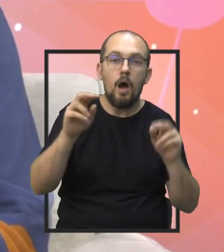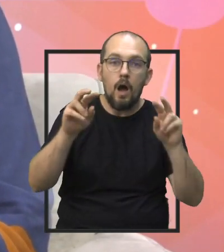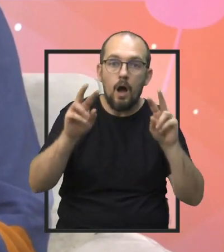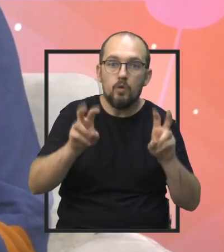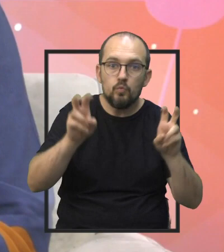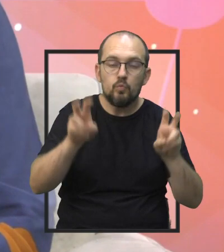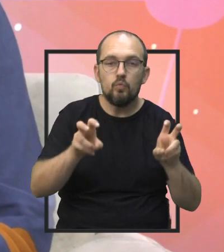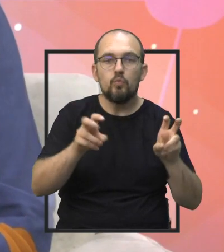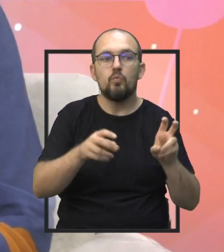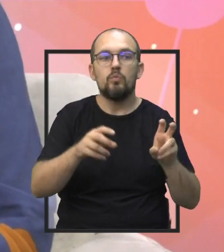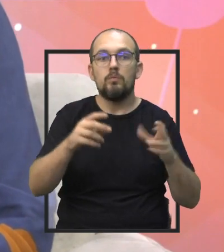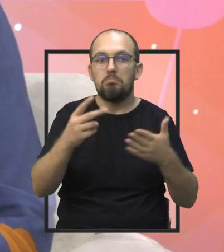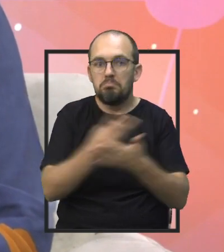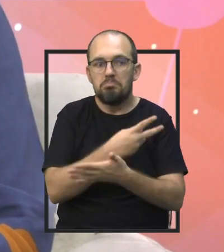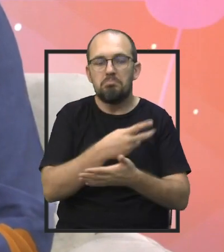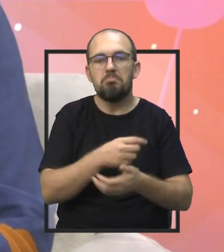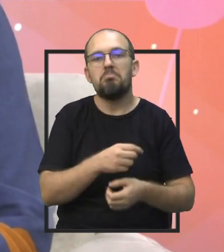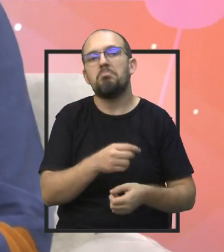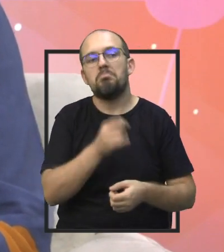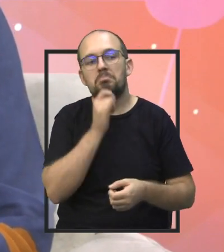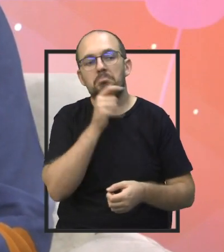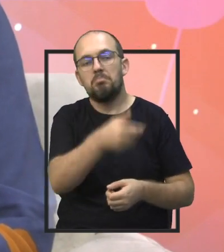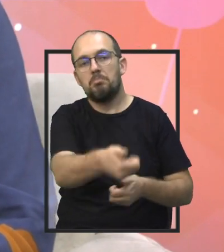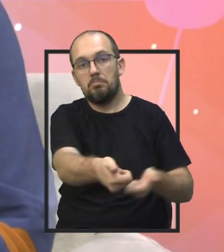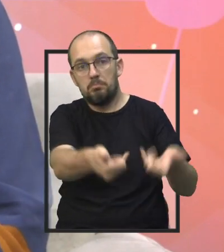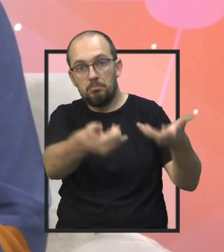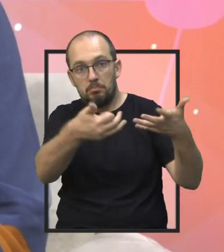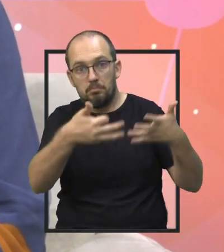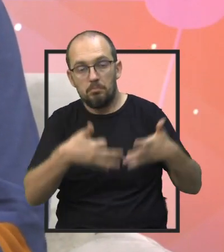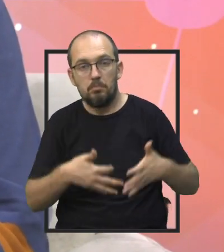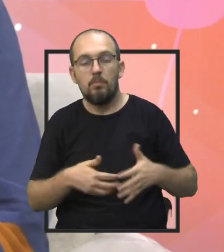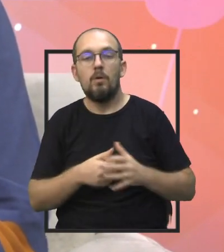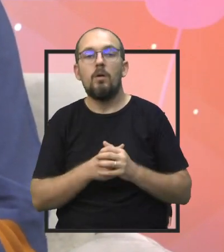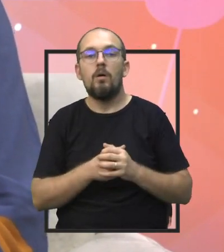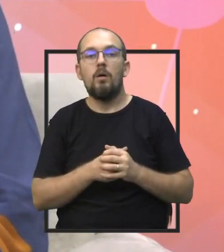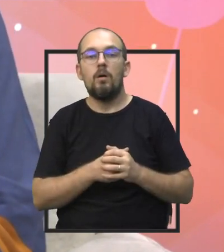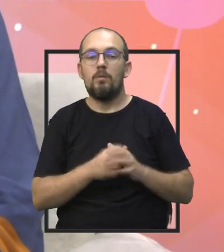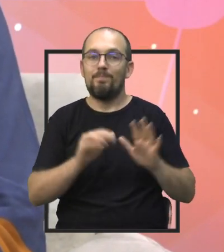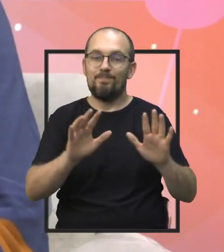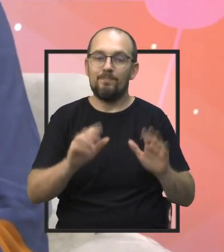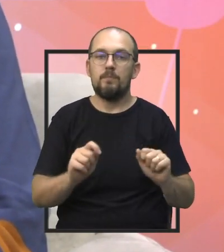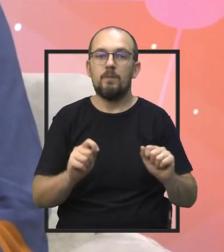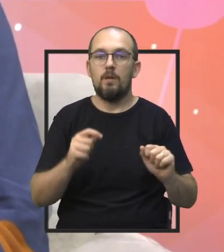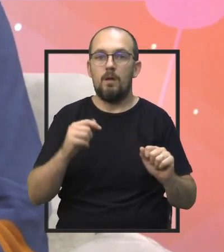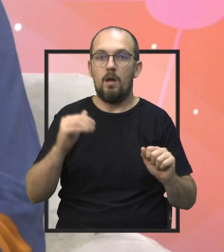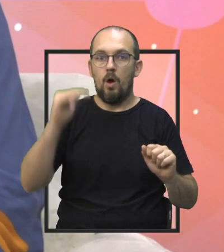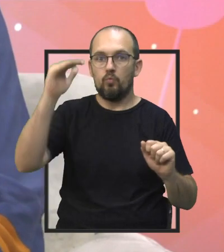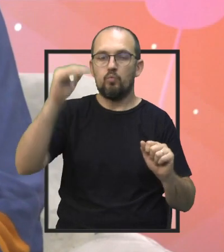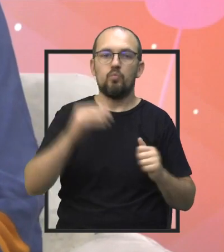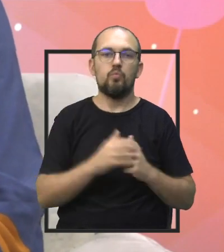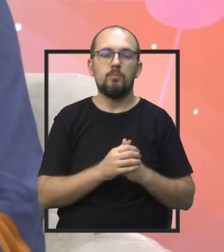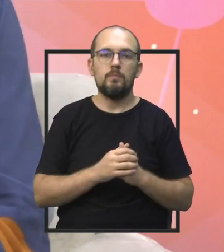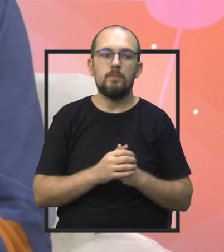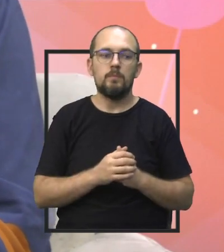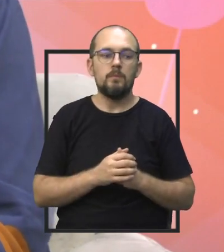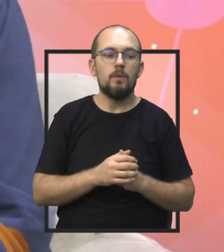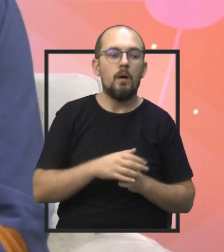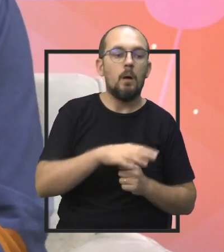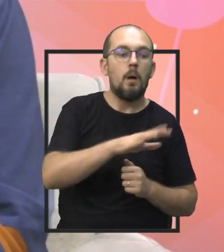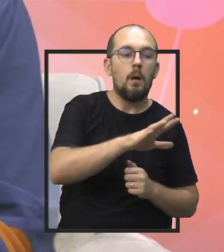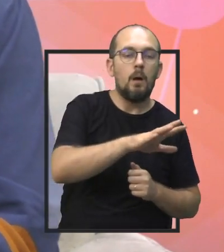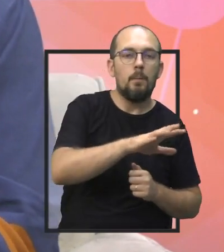quando essa demanda vem de uma forma espontânea, mas que também não pode ser explorado por